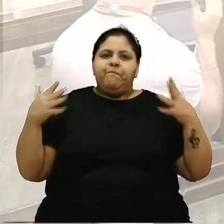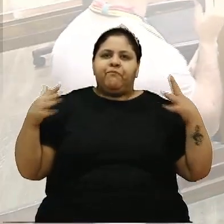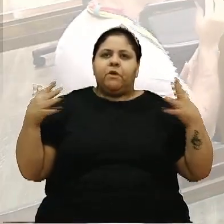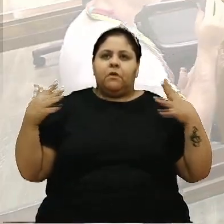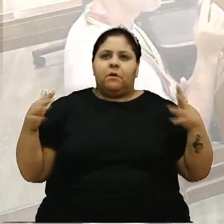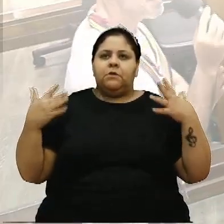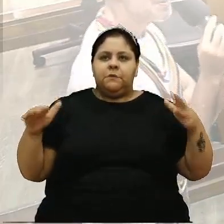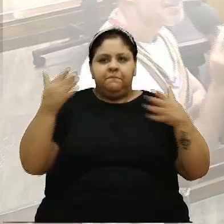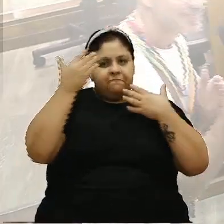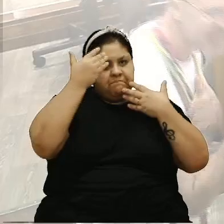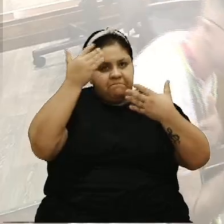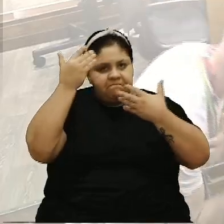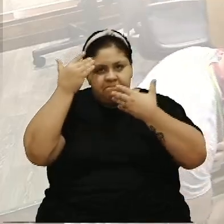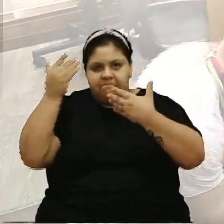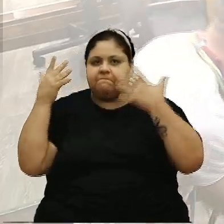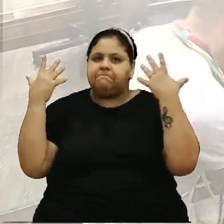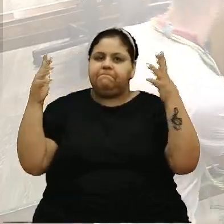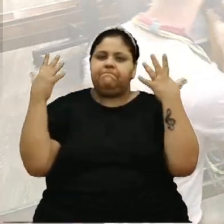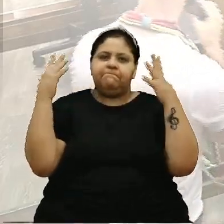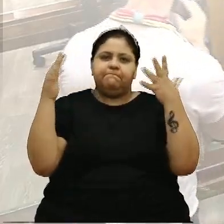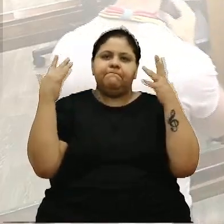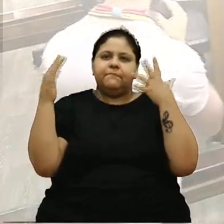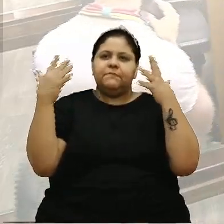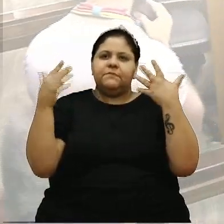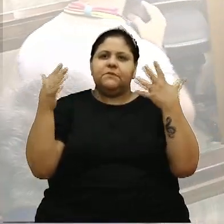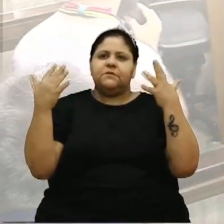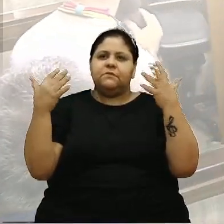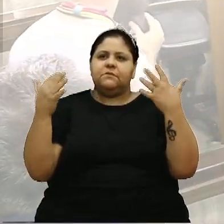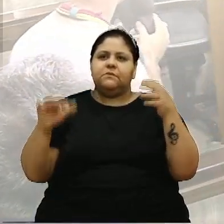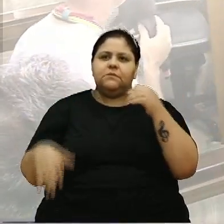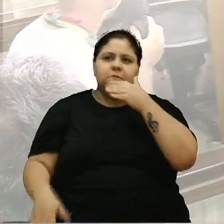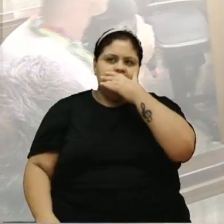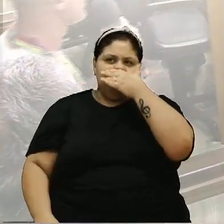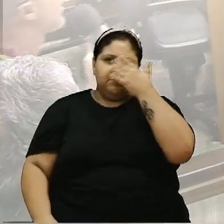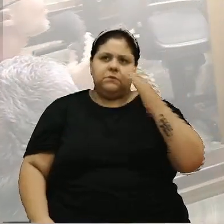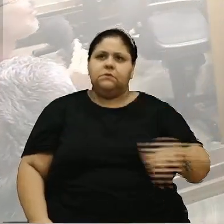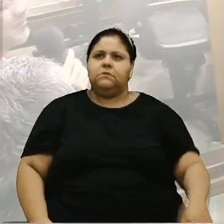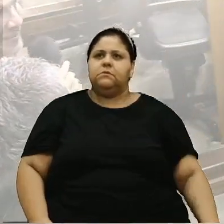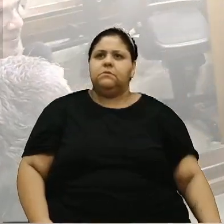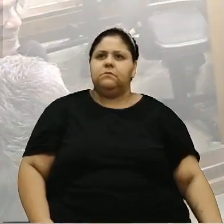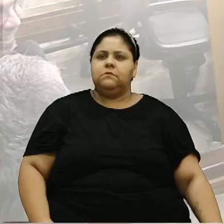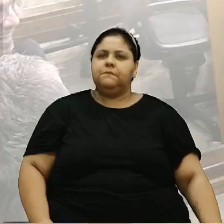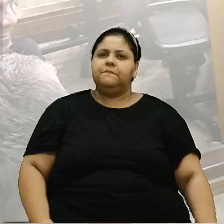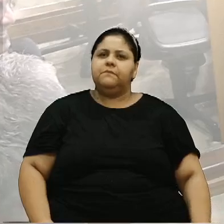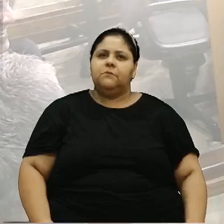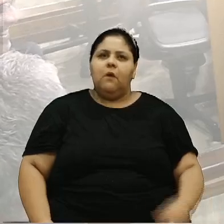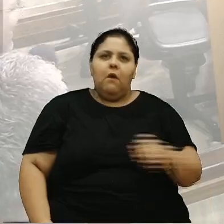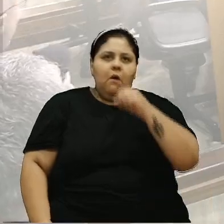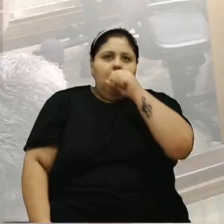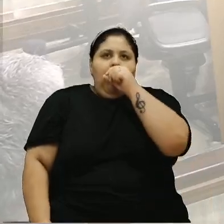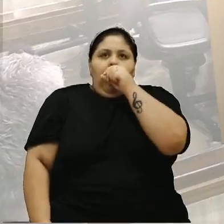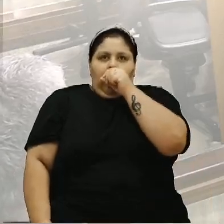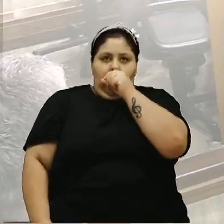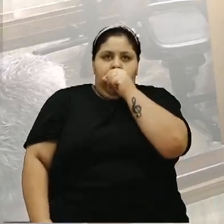Obrigado. Obrigado.